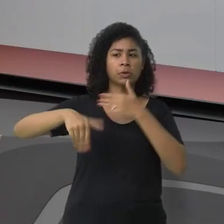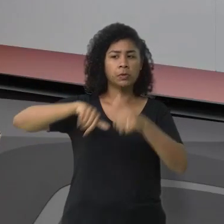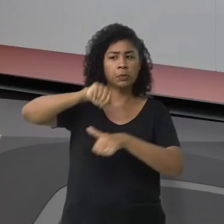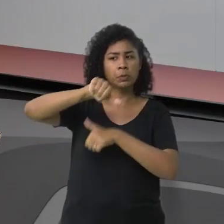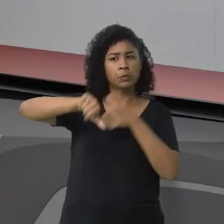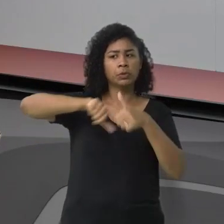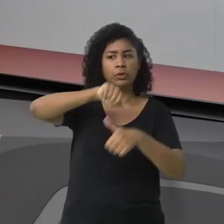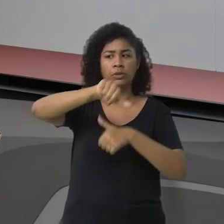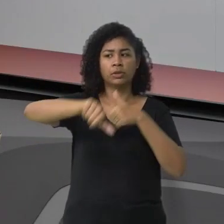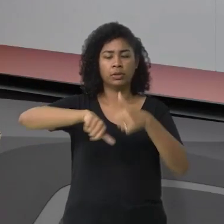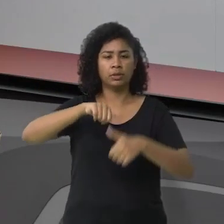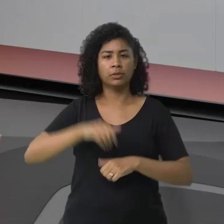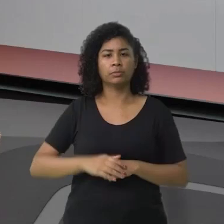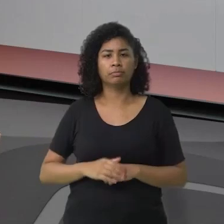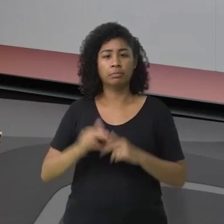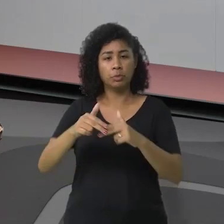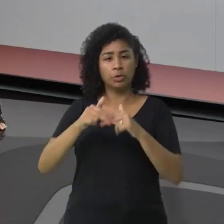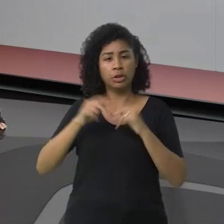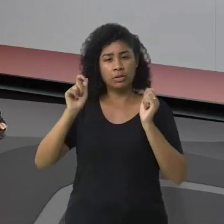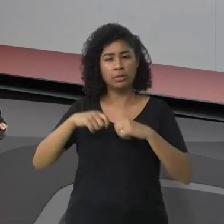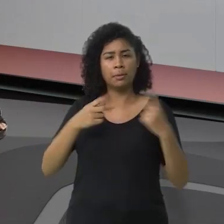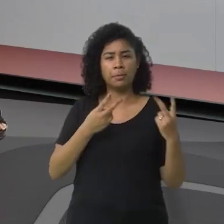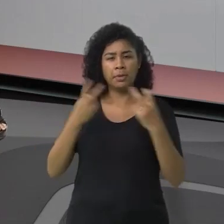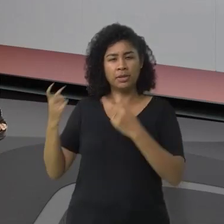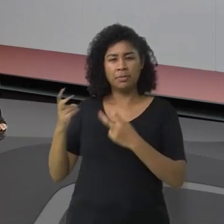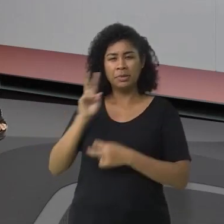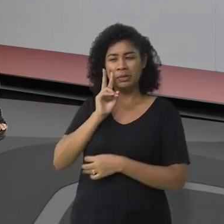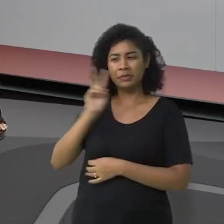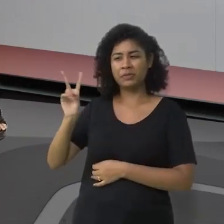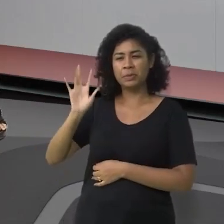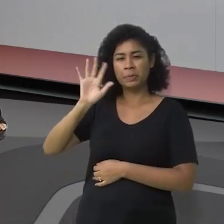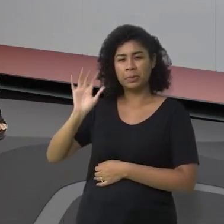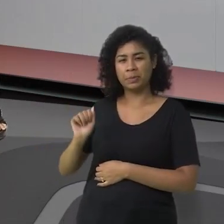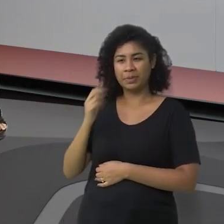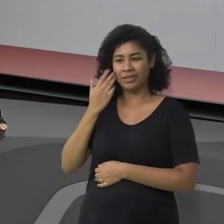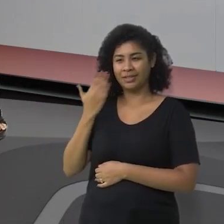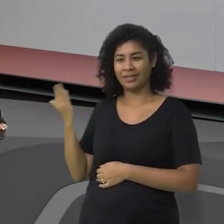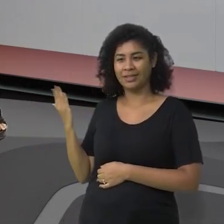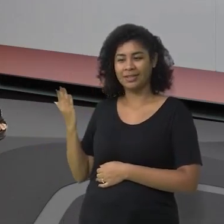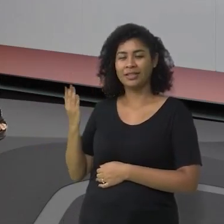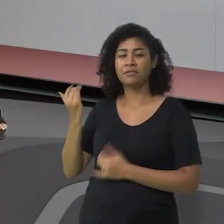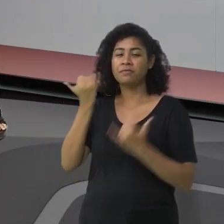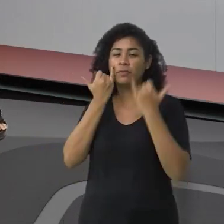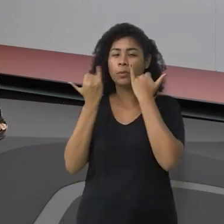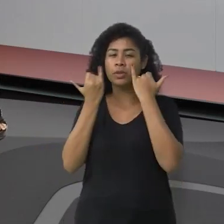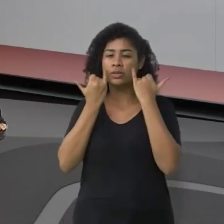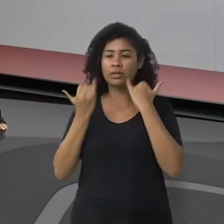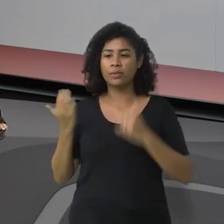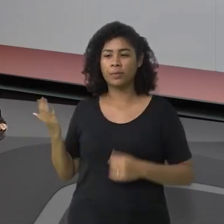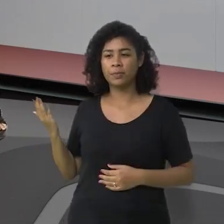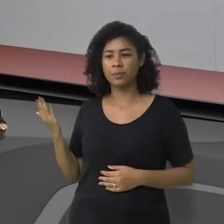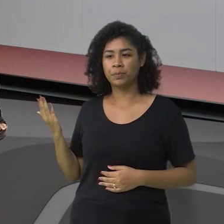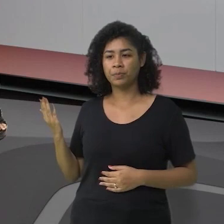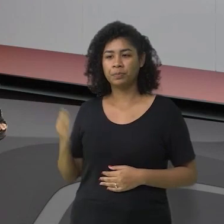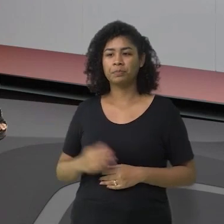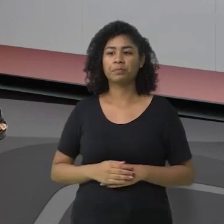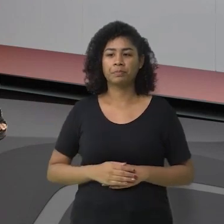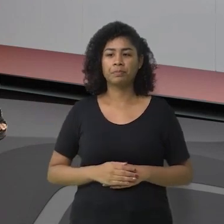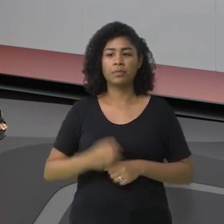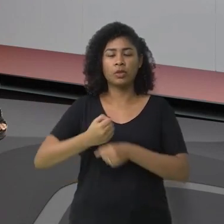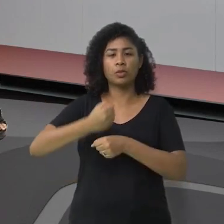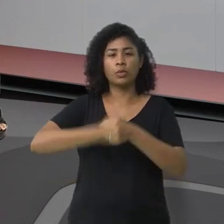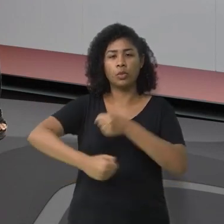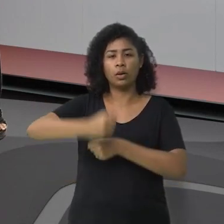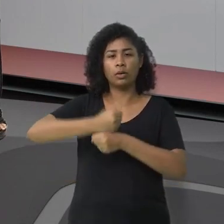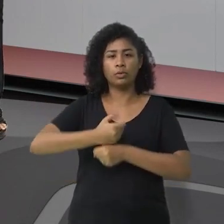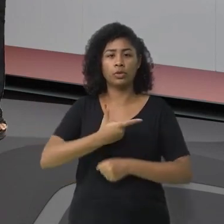tempo, como a gente vai observar agora através dessa pirâmide, né? A gente verifica aqui, a gente vai verificar no ano, por exemplo,